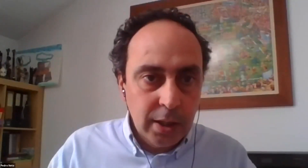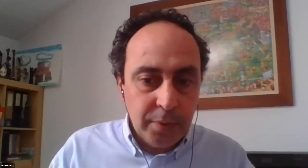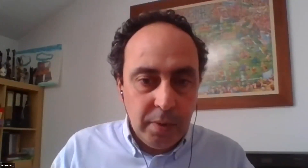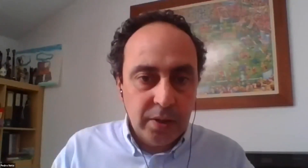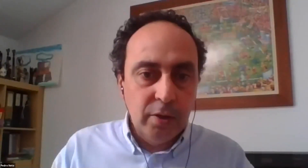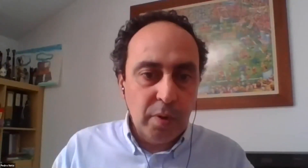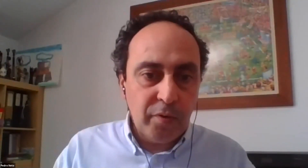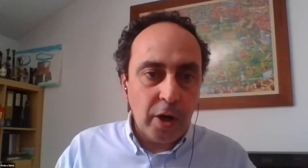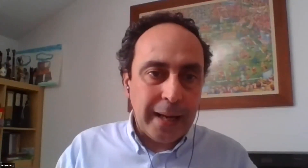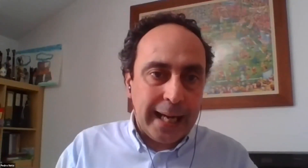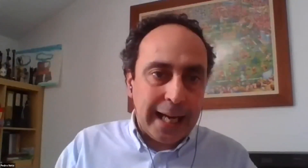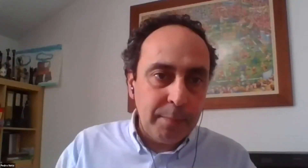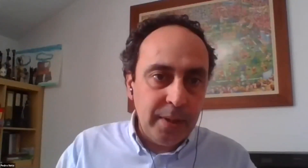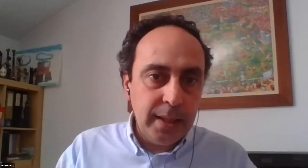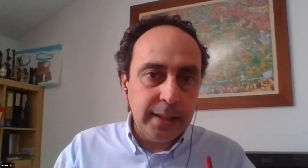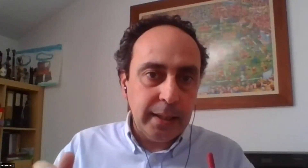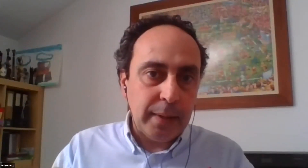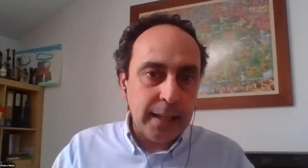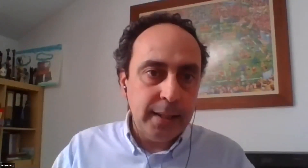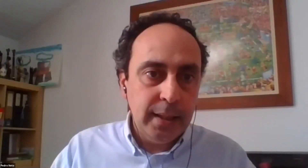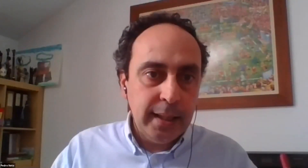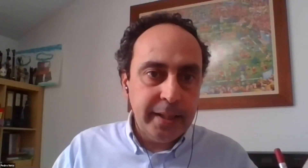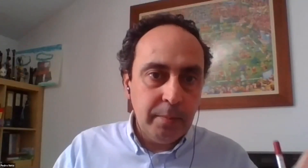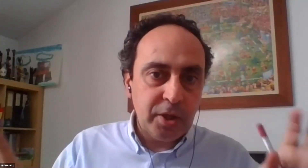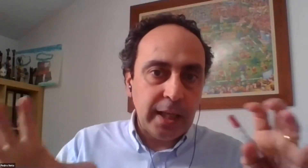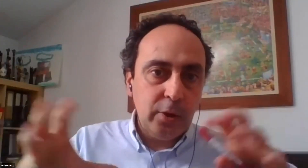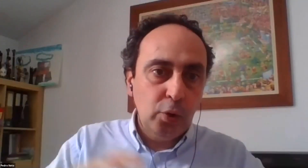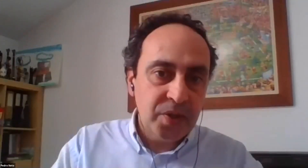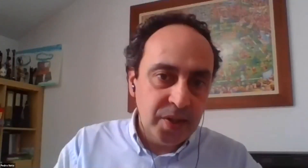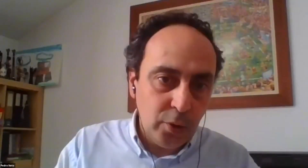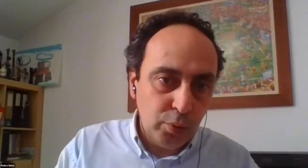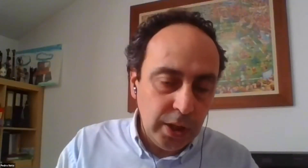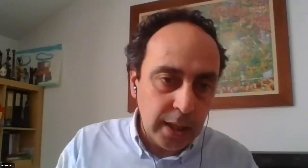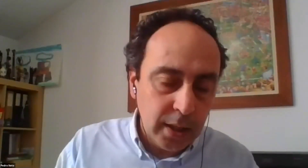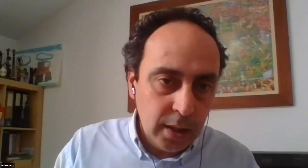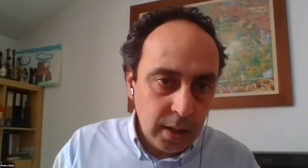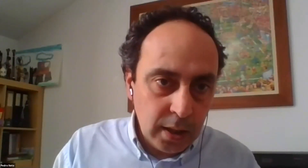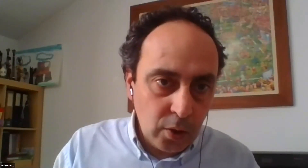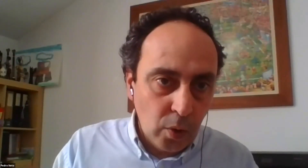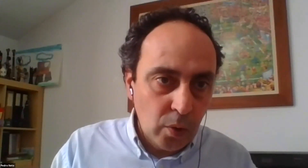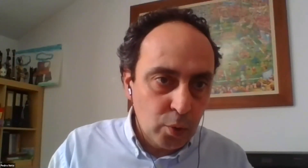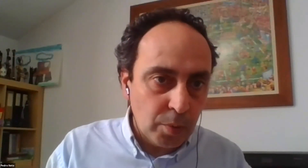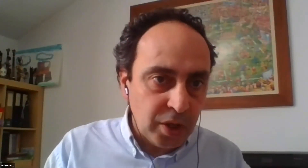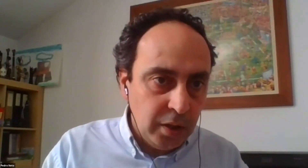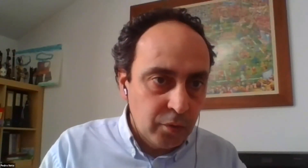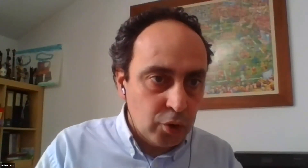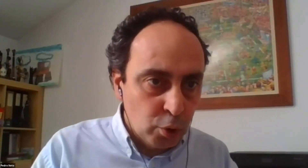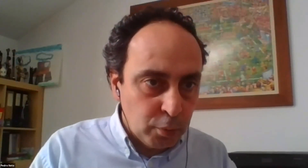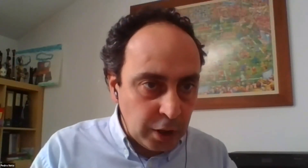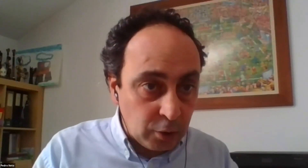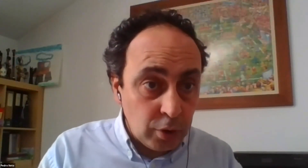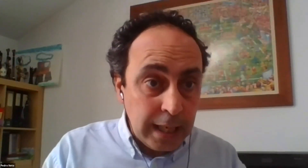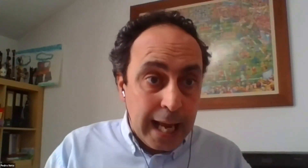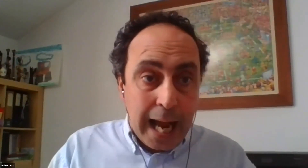colegas que permite, de uma forma rápida e atempada, as equipas estarem todas em sintonia com os objetivos